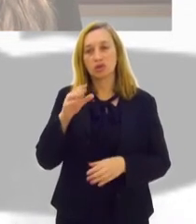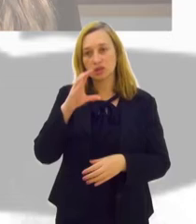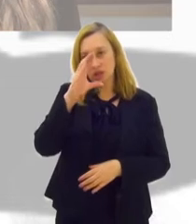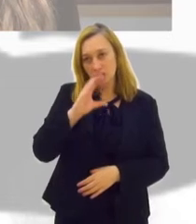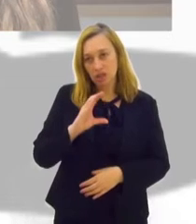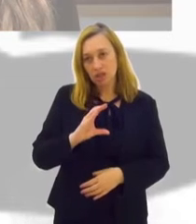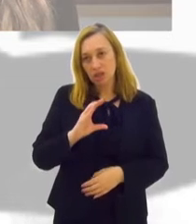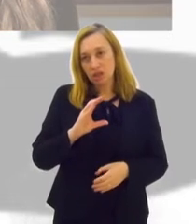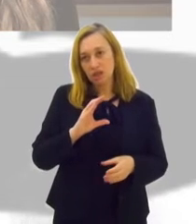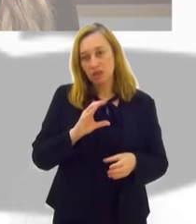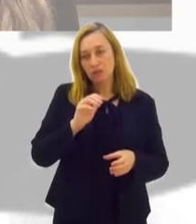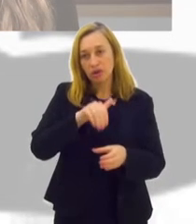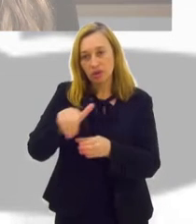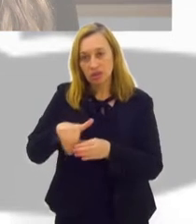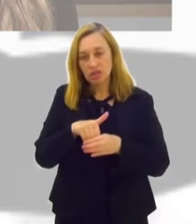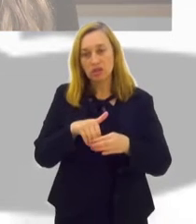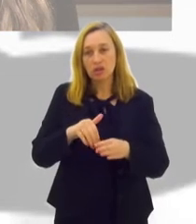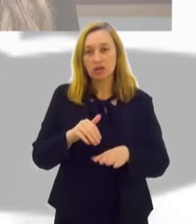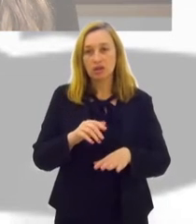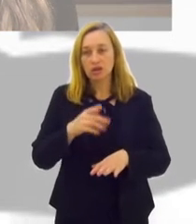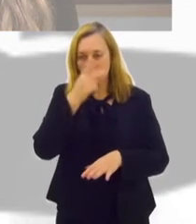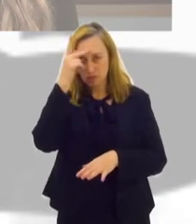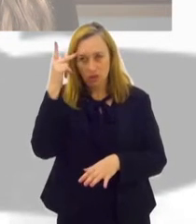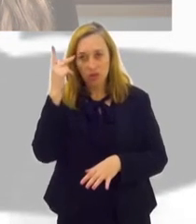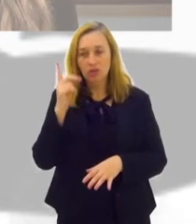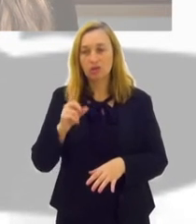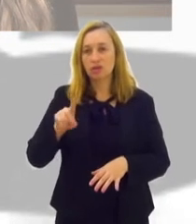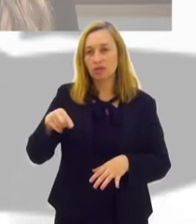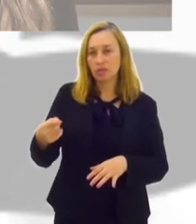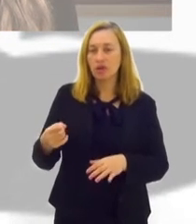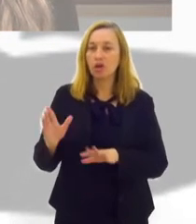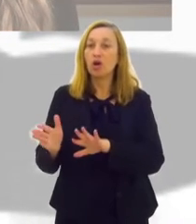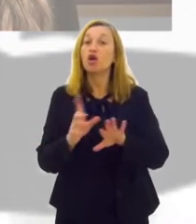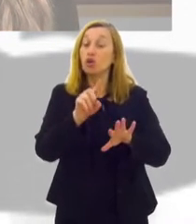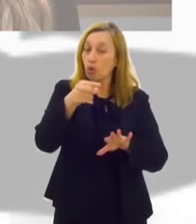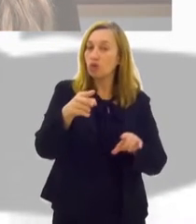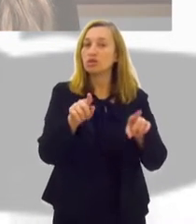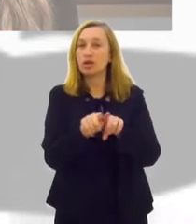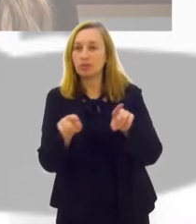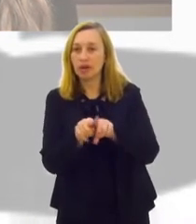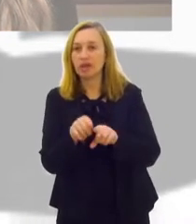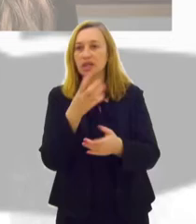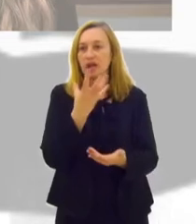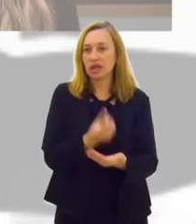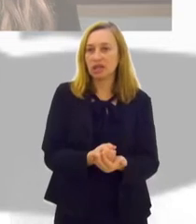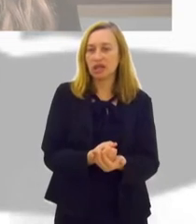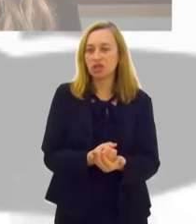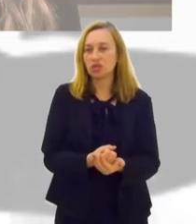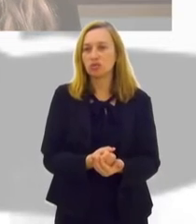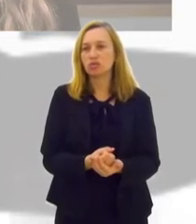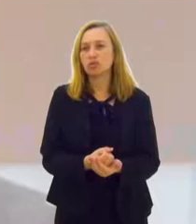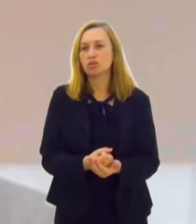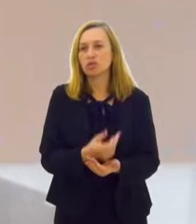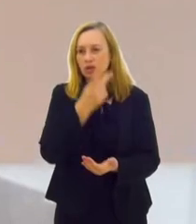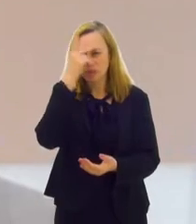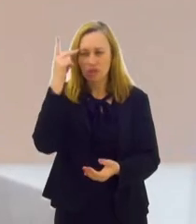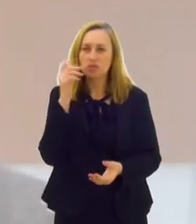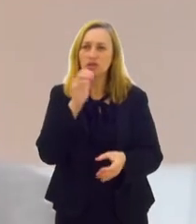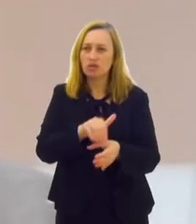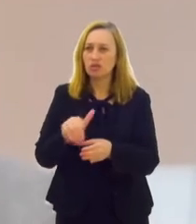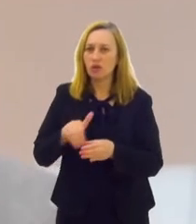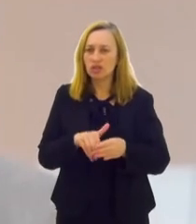eleitores, mas quanto ao demais, não há muitas restrições. Ah, e um outro ponto quanto ao cadastro do